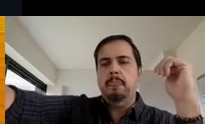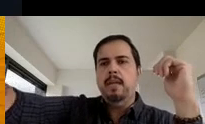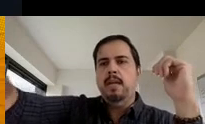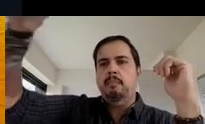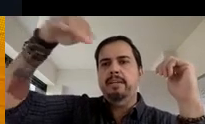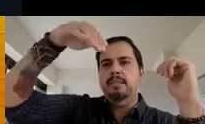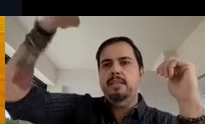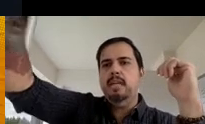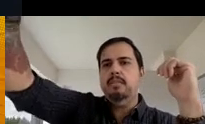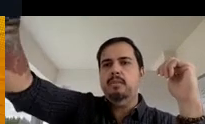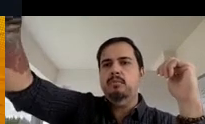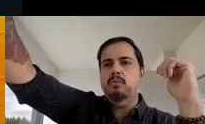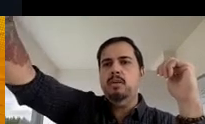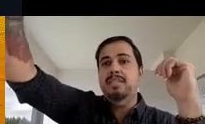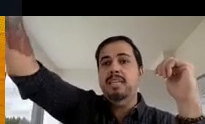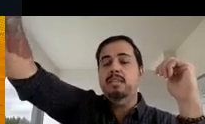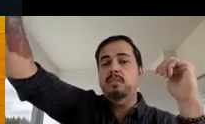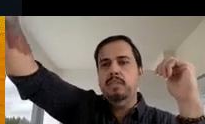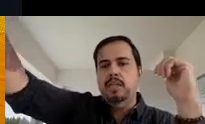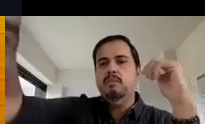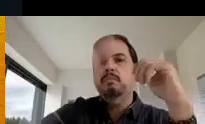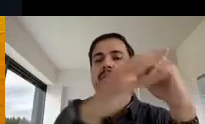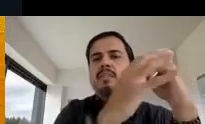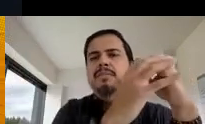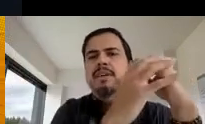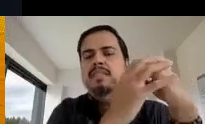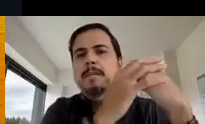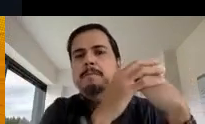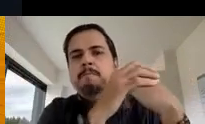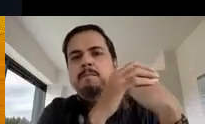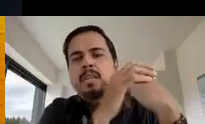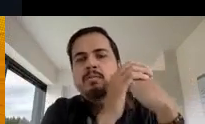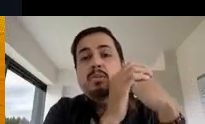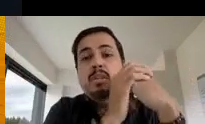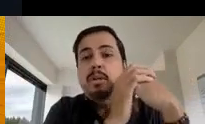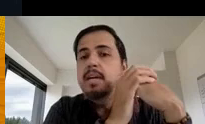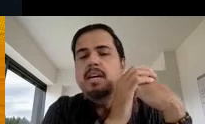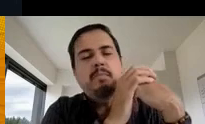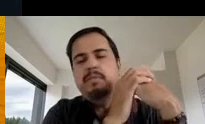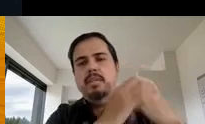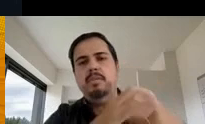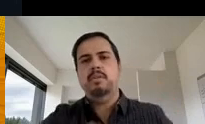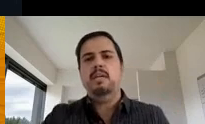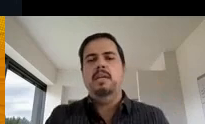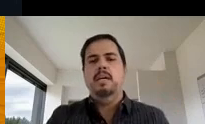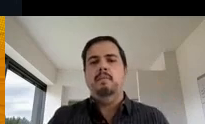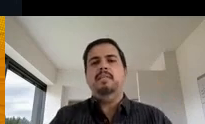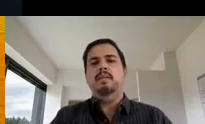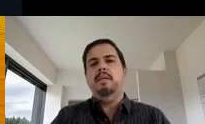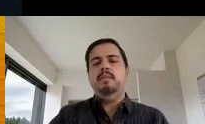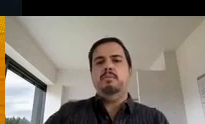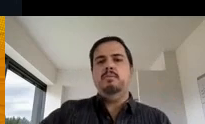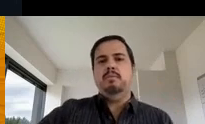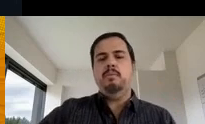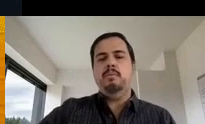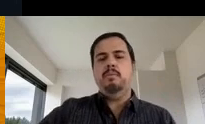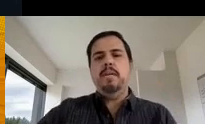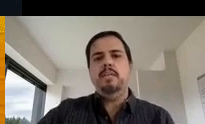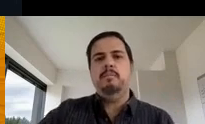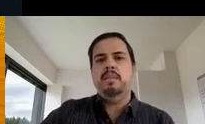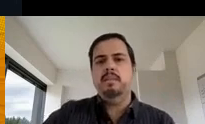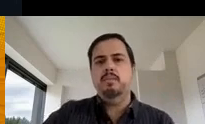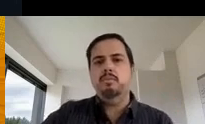Dá para interpretar. Mais 3 anos, 5 anos, 10 anos, 20 anos, por isso que fazer. E o Sebrae ama fazer isso, né?